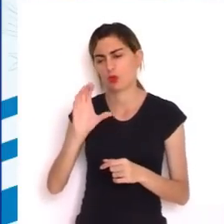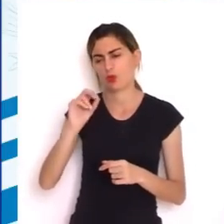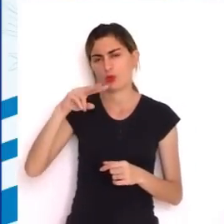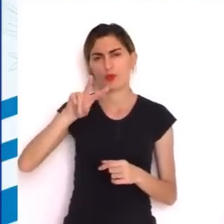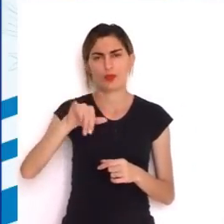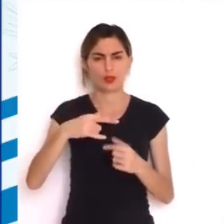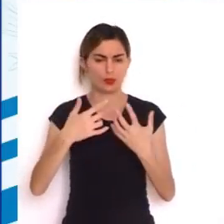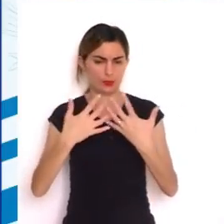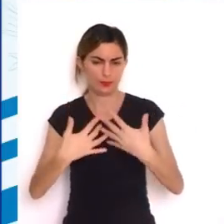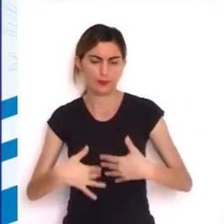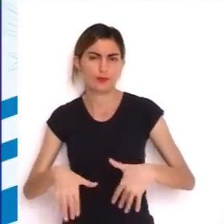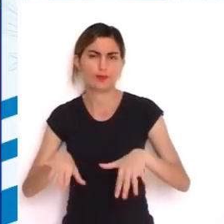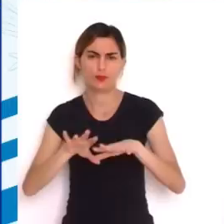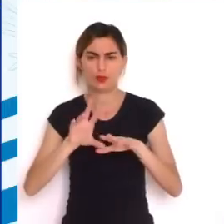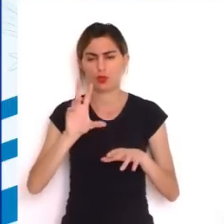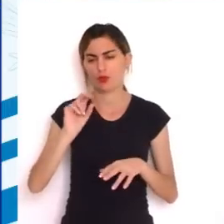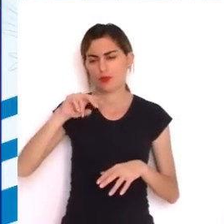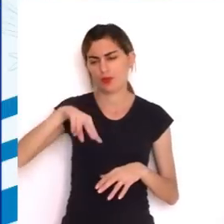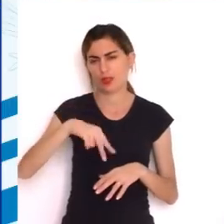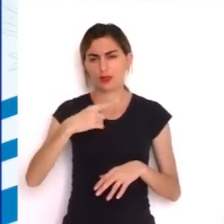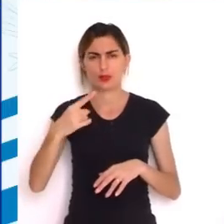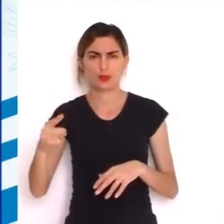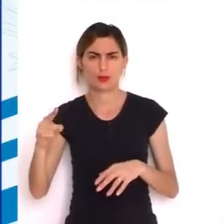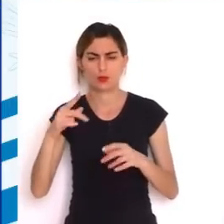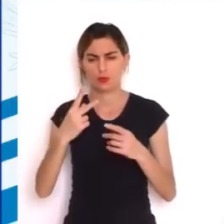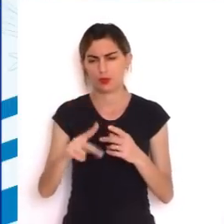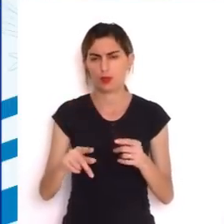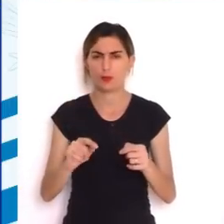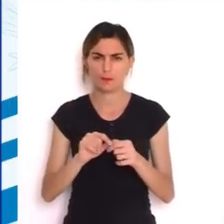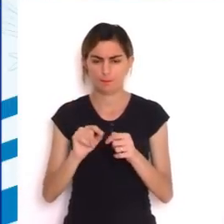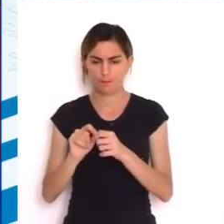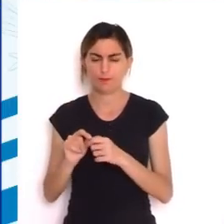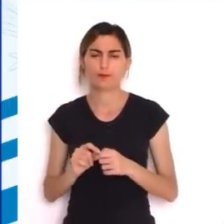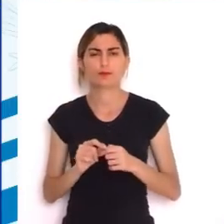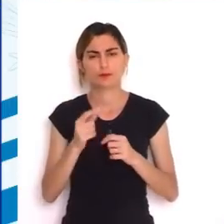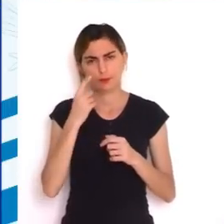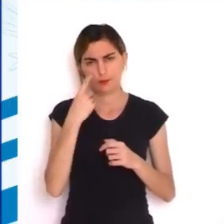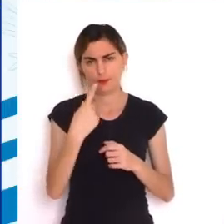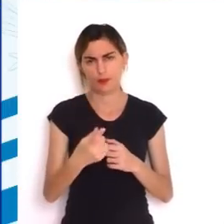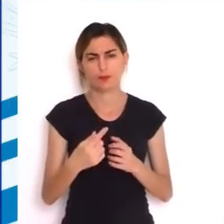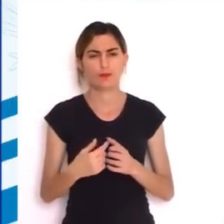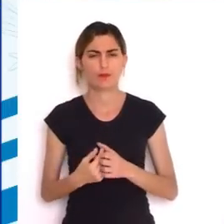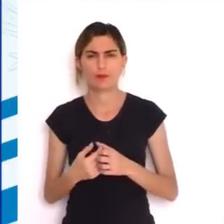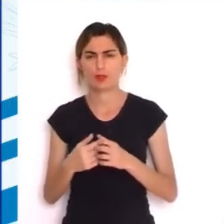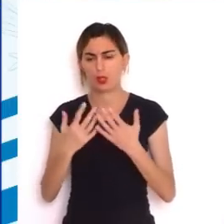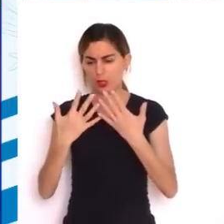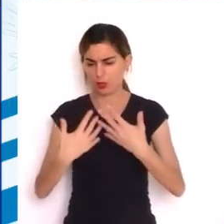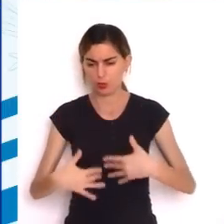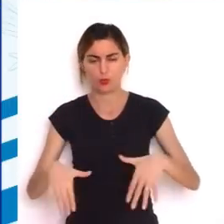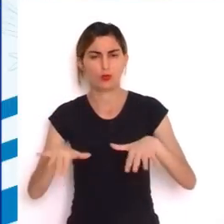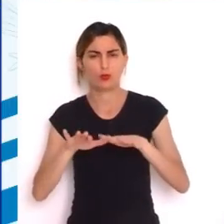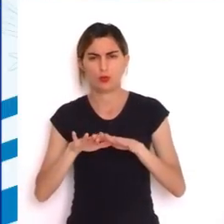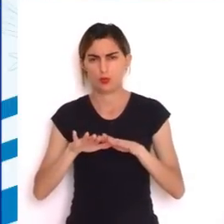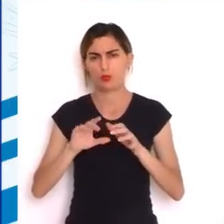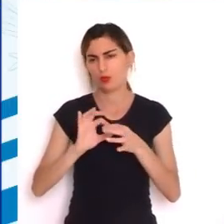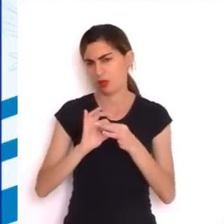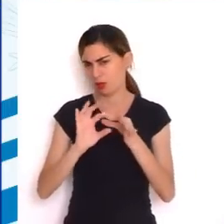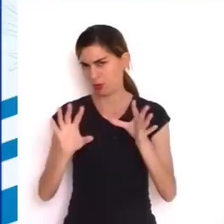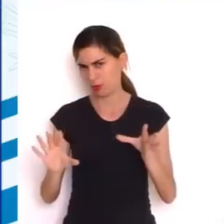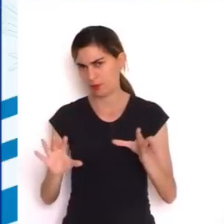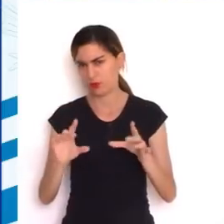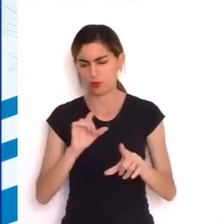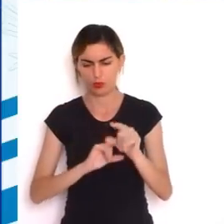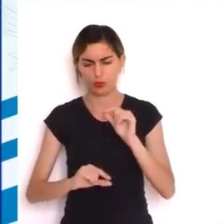A convecção natural e a convecção que ela é forçada. Na convecção natural ou